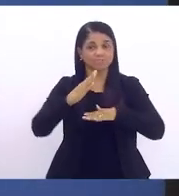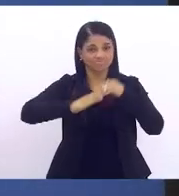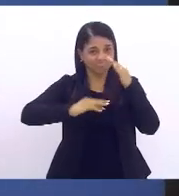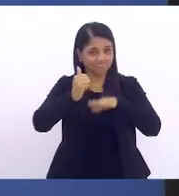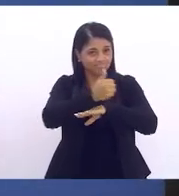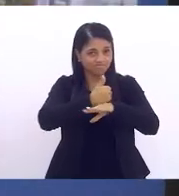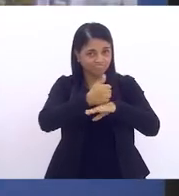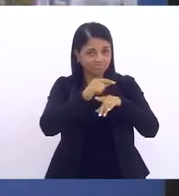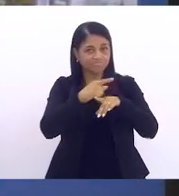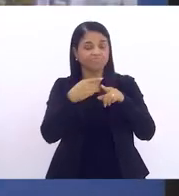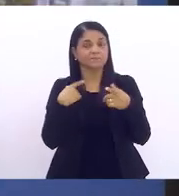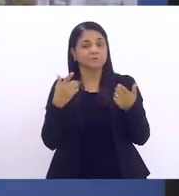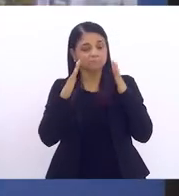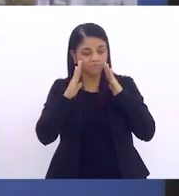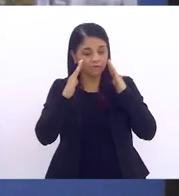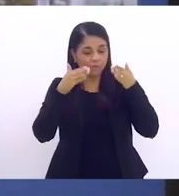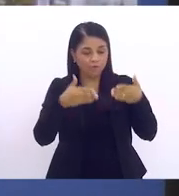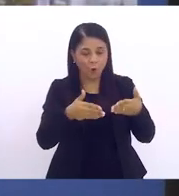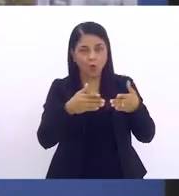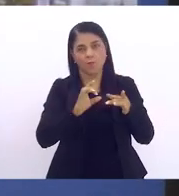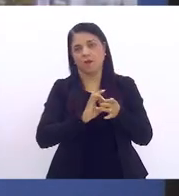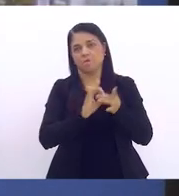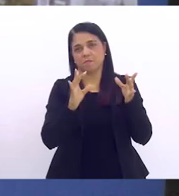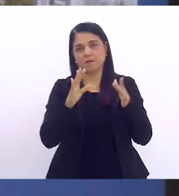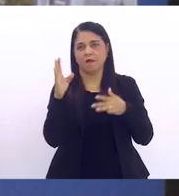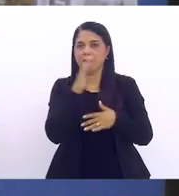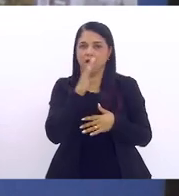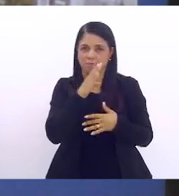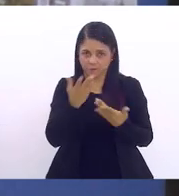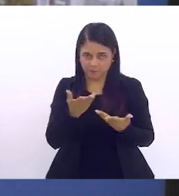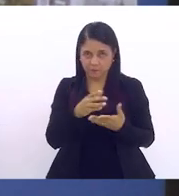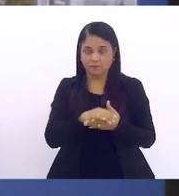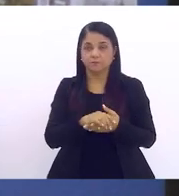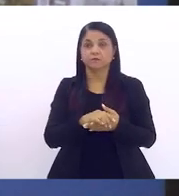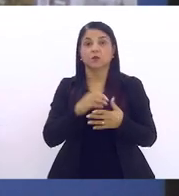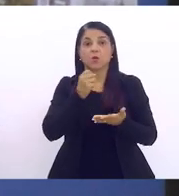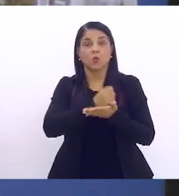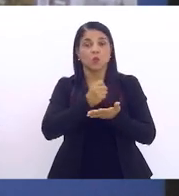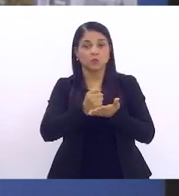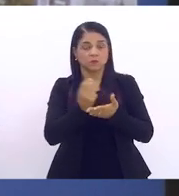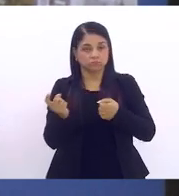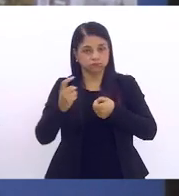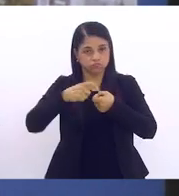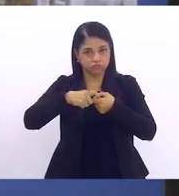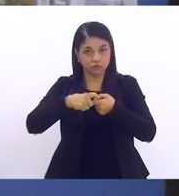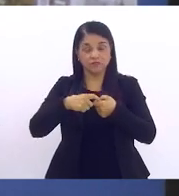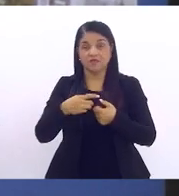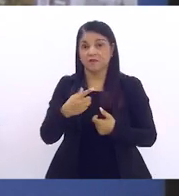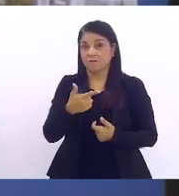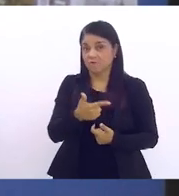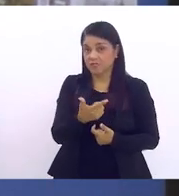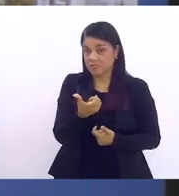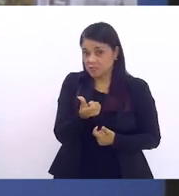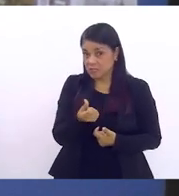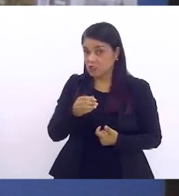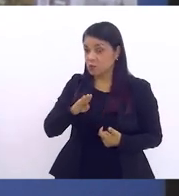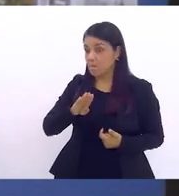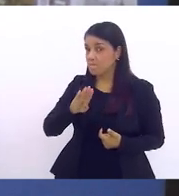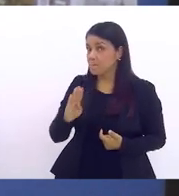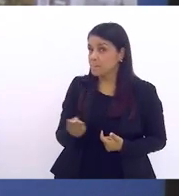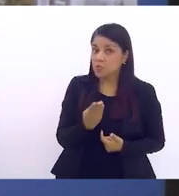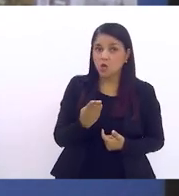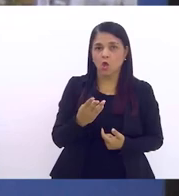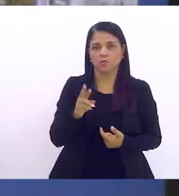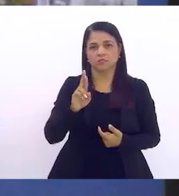focado para liberar a rodovia o mais rápido possível nesse contrato de concessão estão previstos 26 bilhões de investimentos